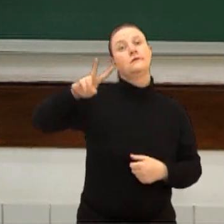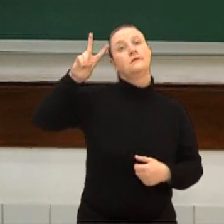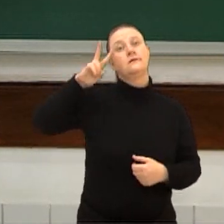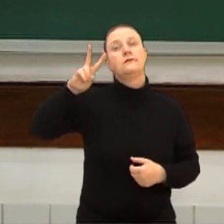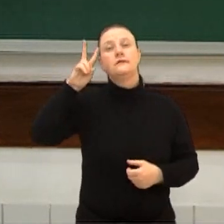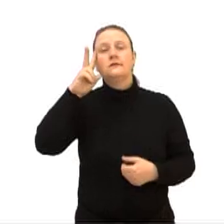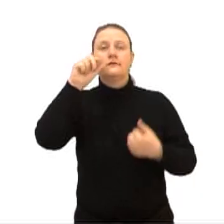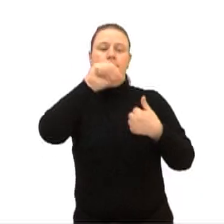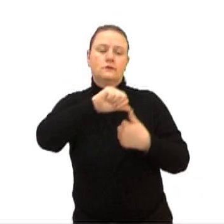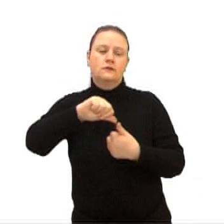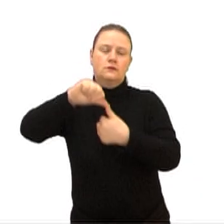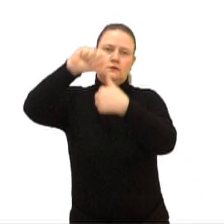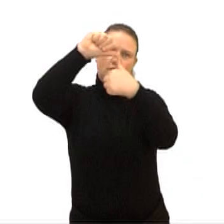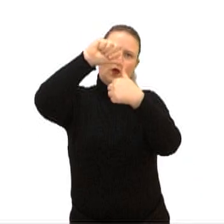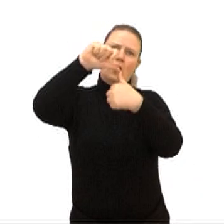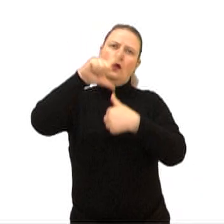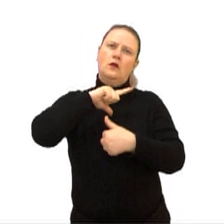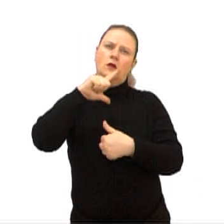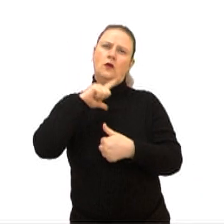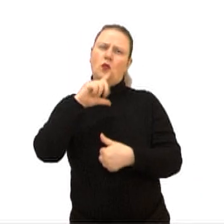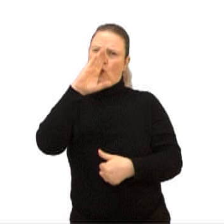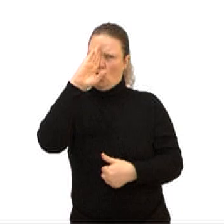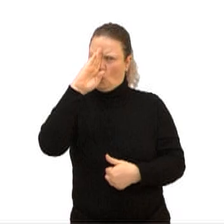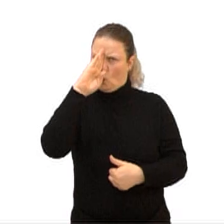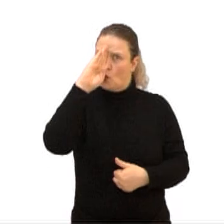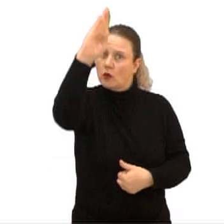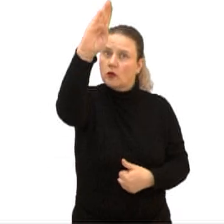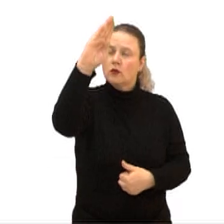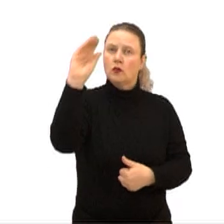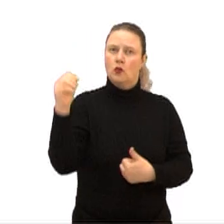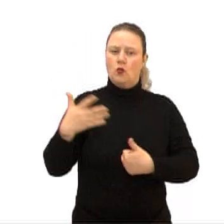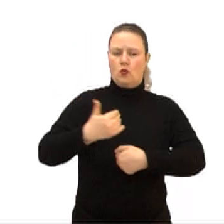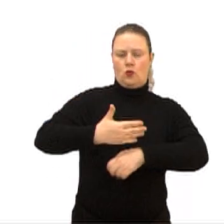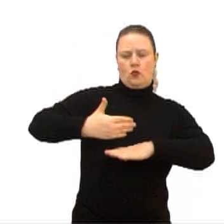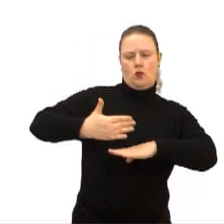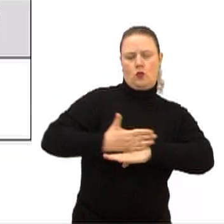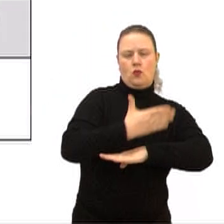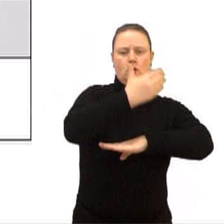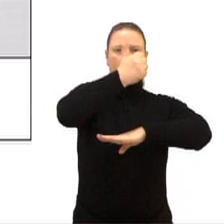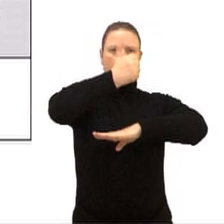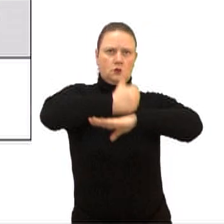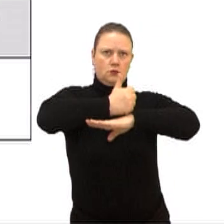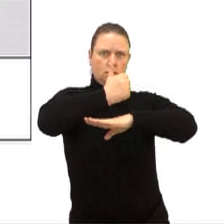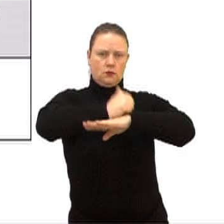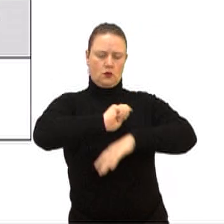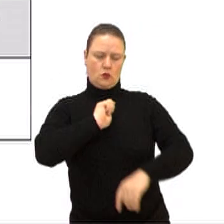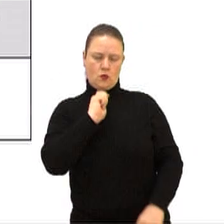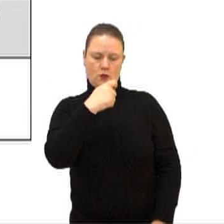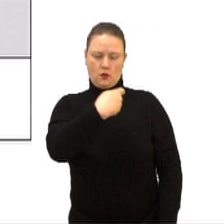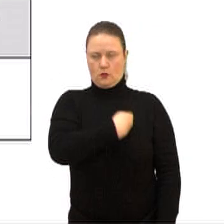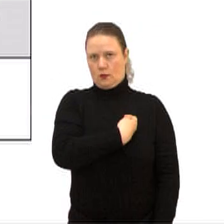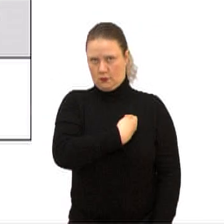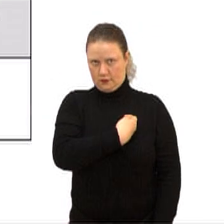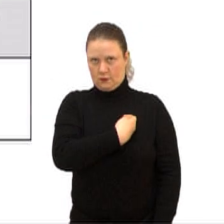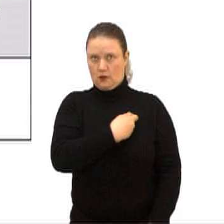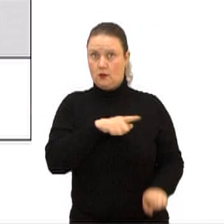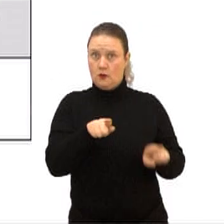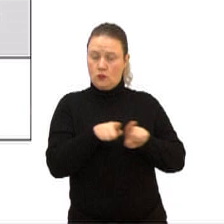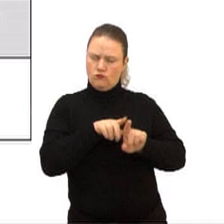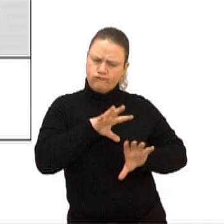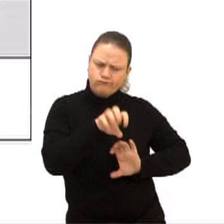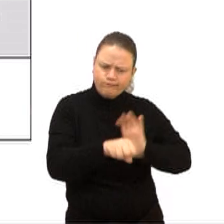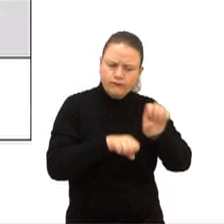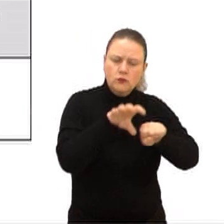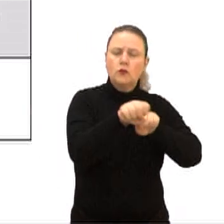na América Central nós temos uma predominância da colonização espanhola de exploração.